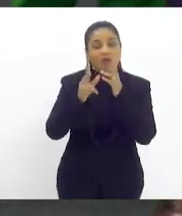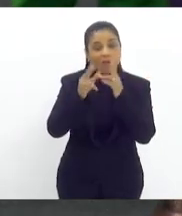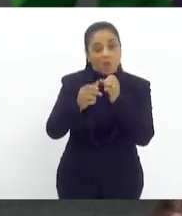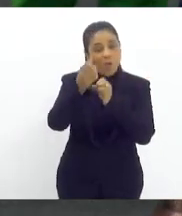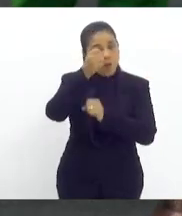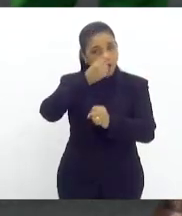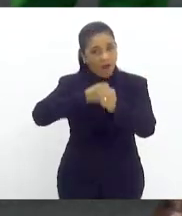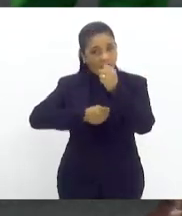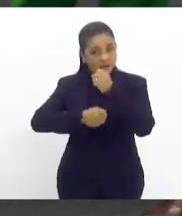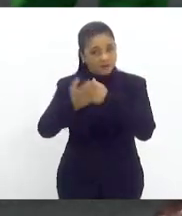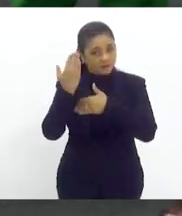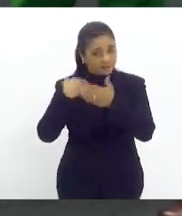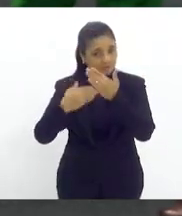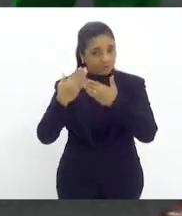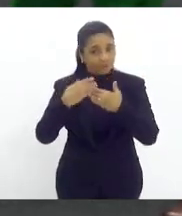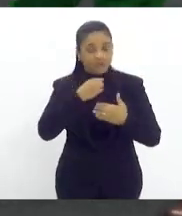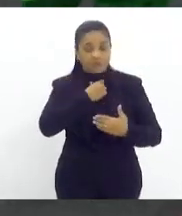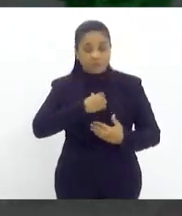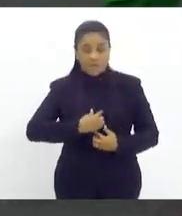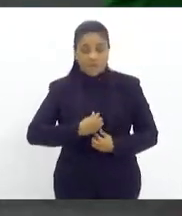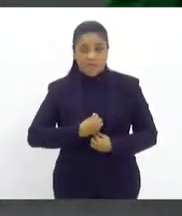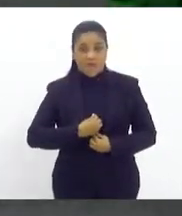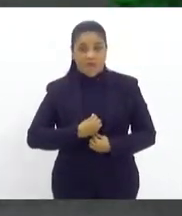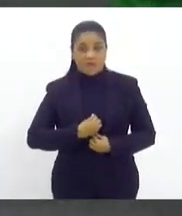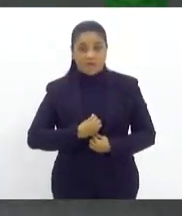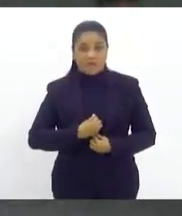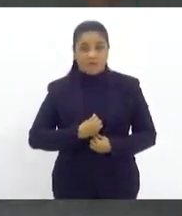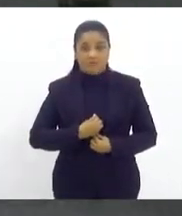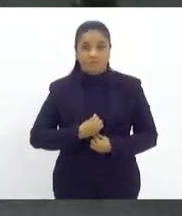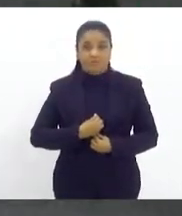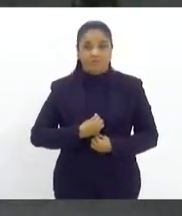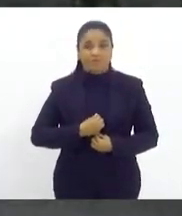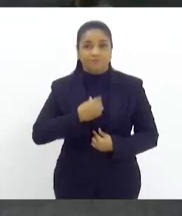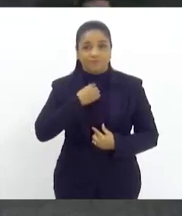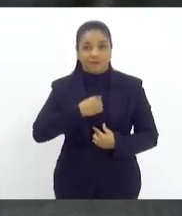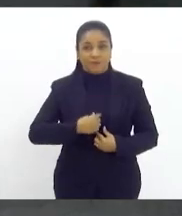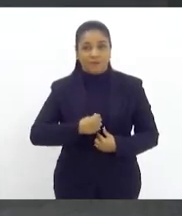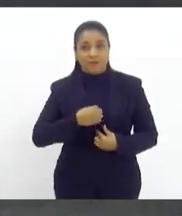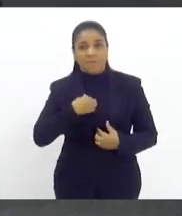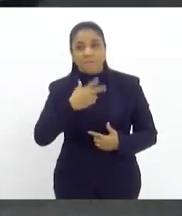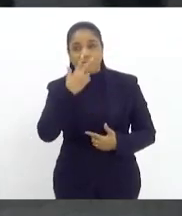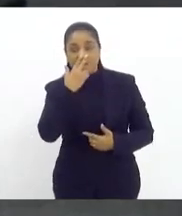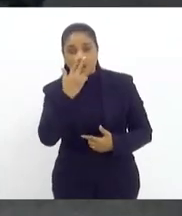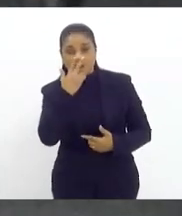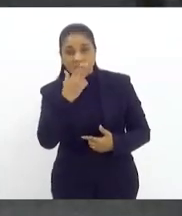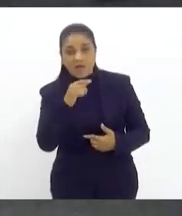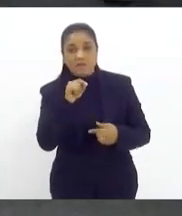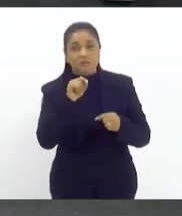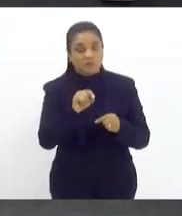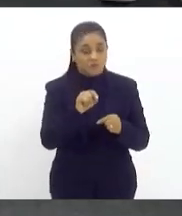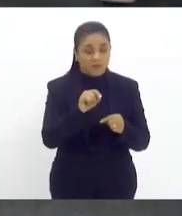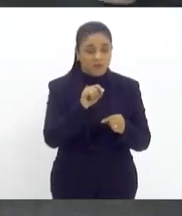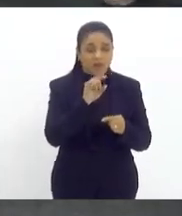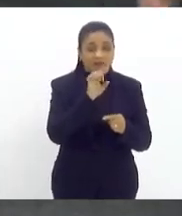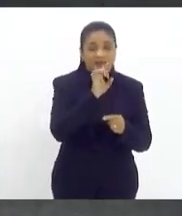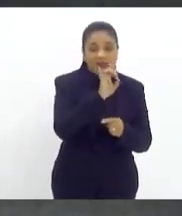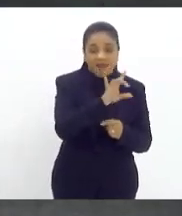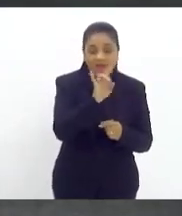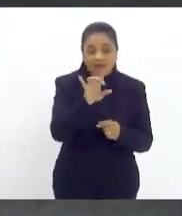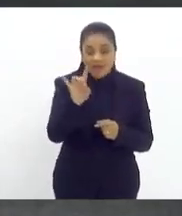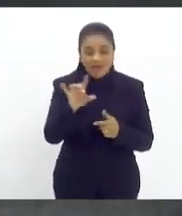concessão de medalhas fica uma coisa que parece que a gente vai no serve da indicação tendo em vista que cabe ao poder